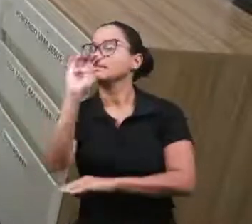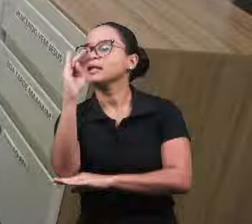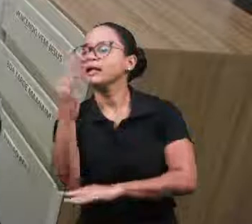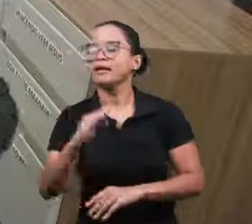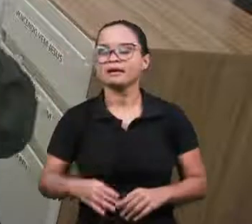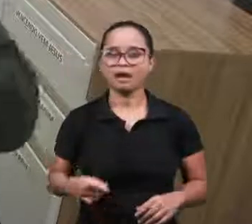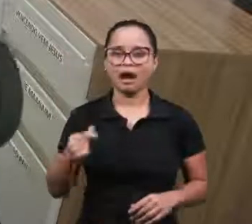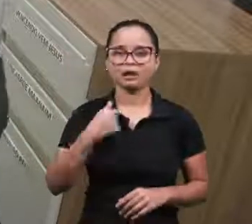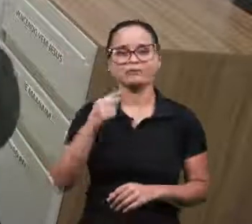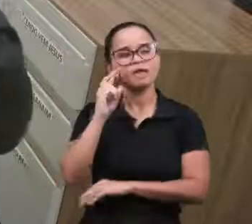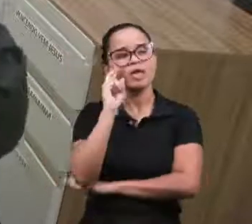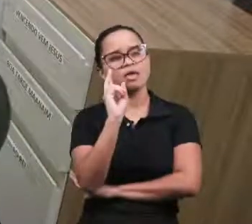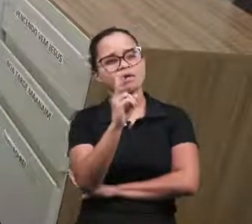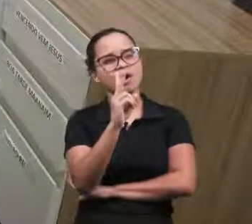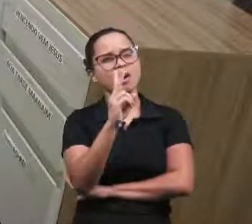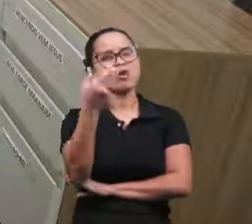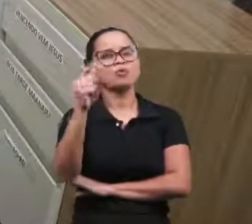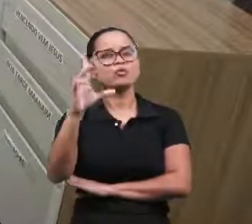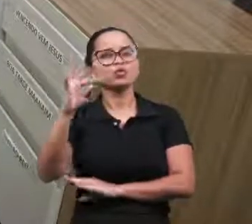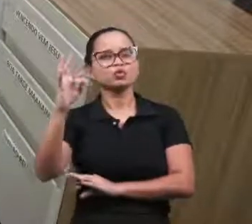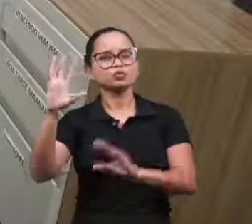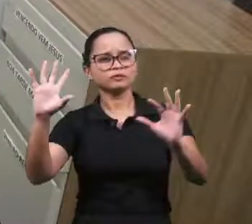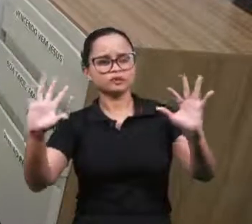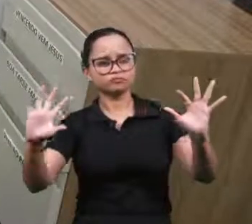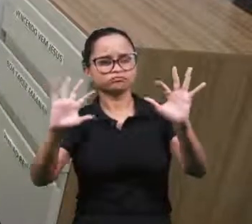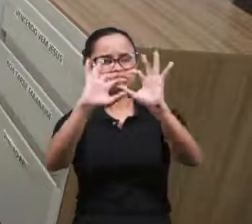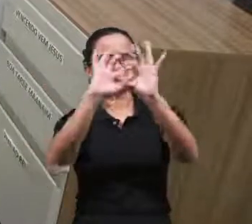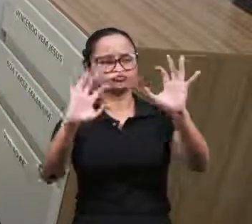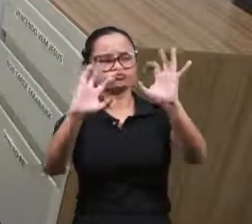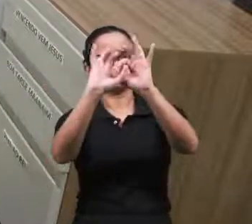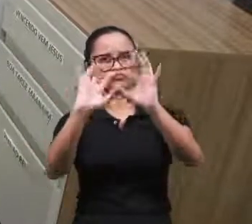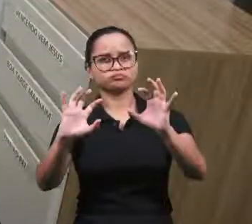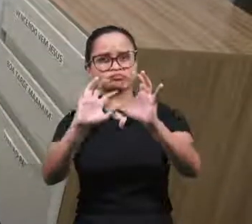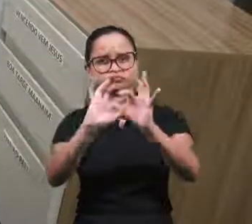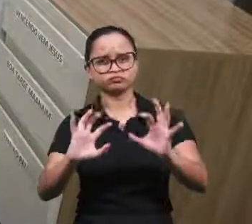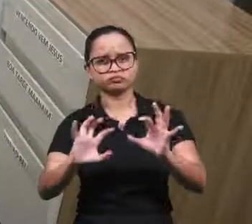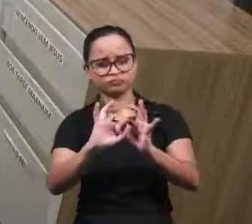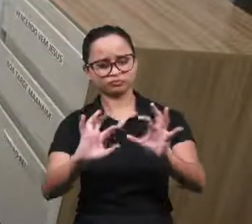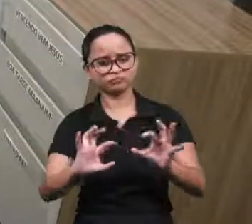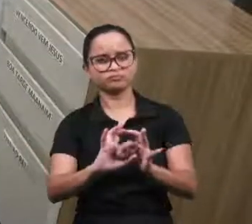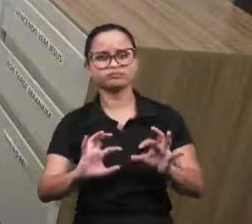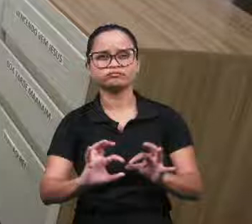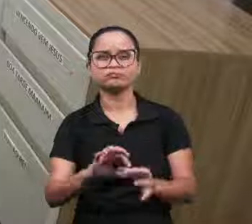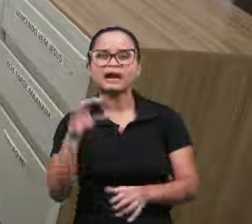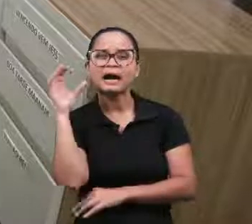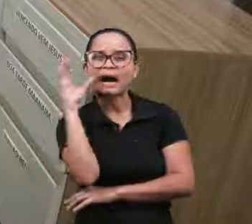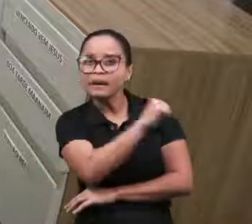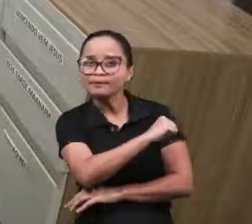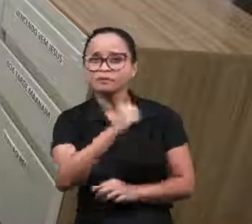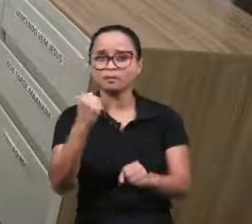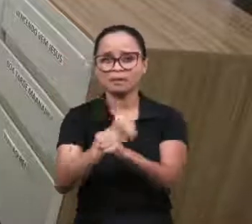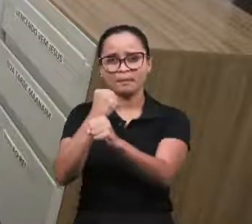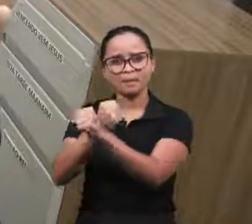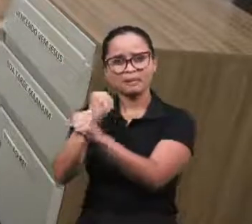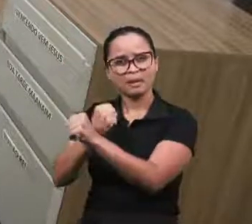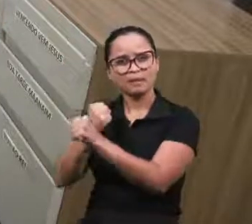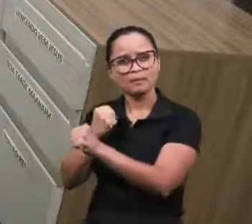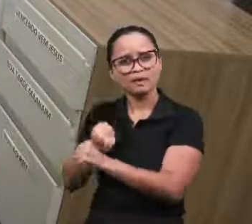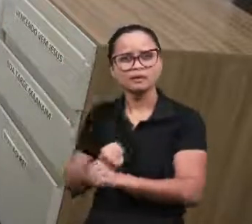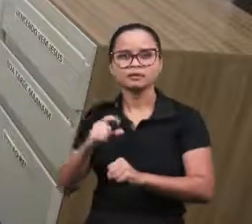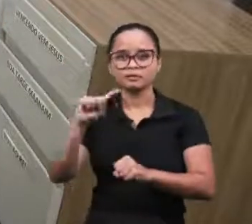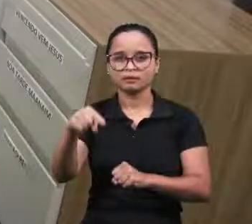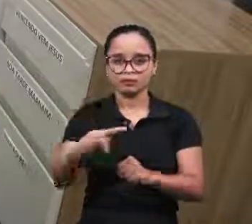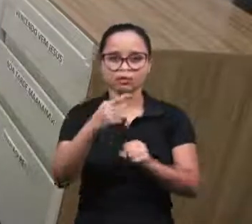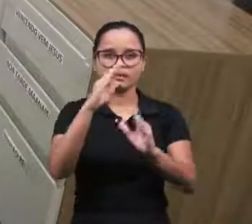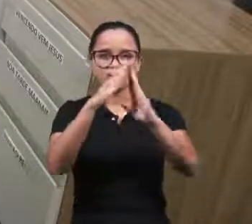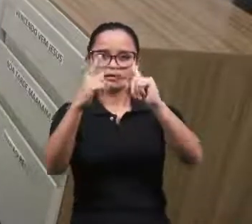gente ficava olhando como tudo ia encaixando. E como foi rápido, né? Como foi rápido. E aí depois da igreja pronta,